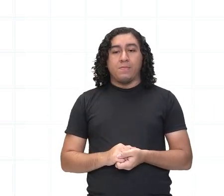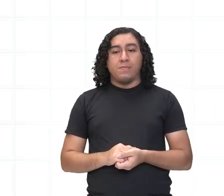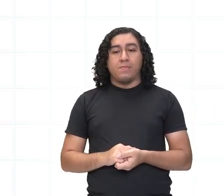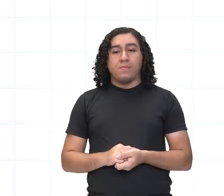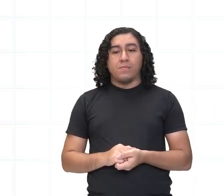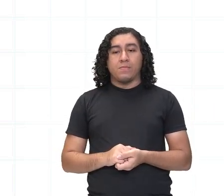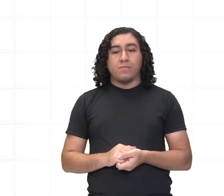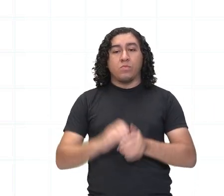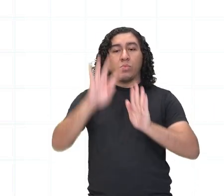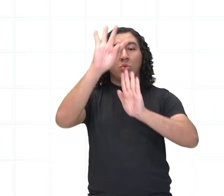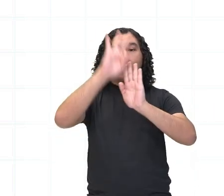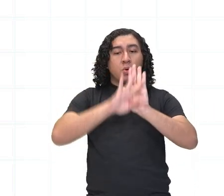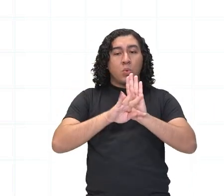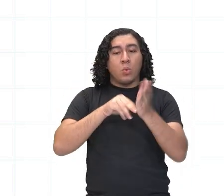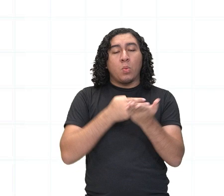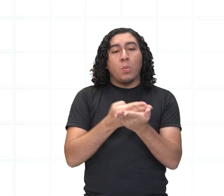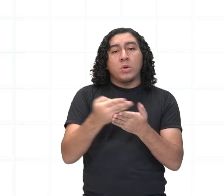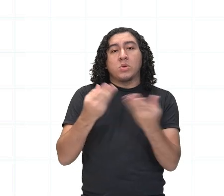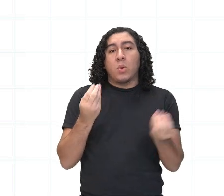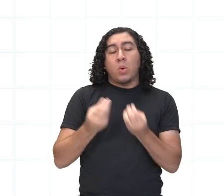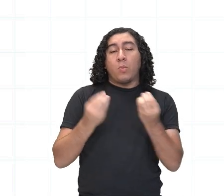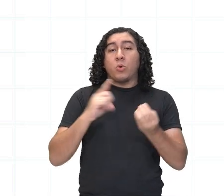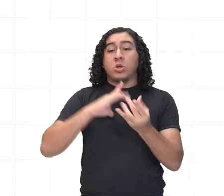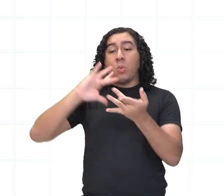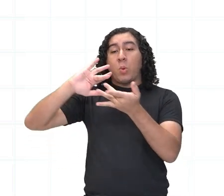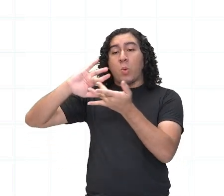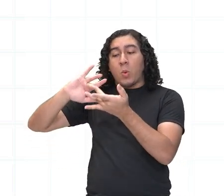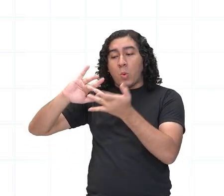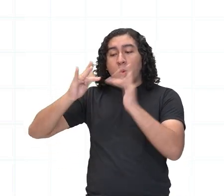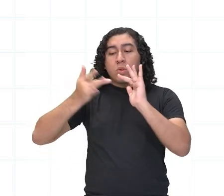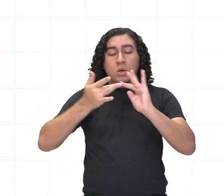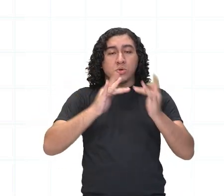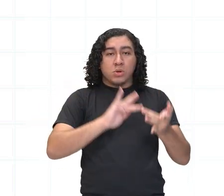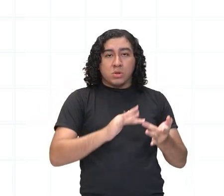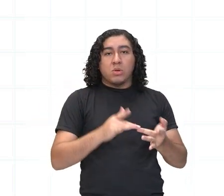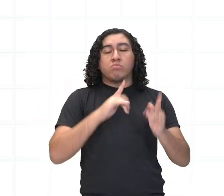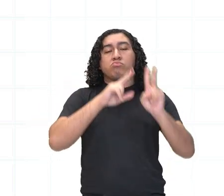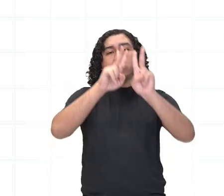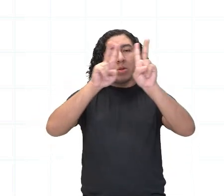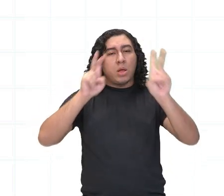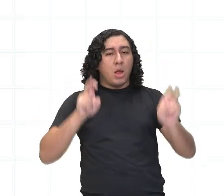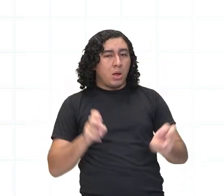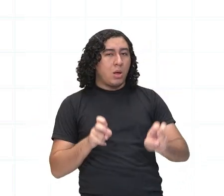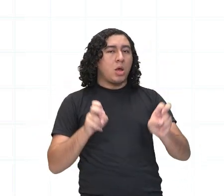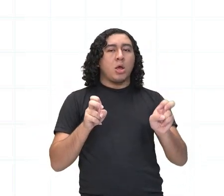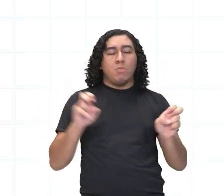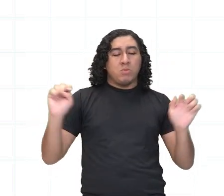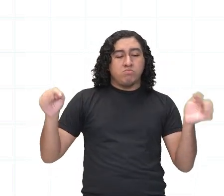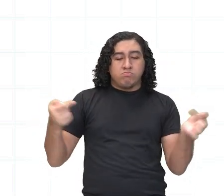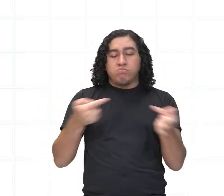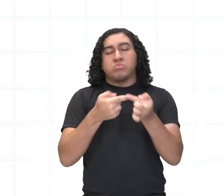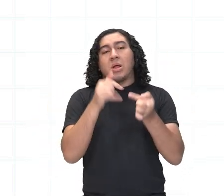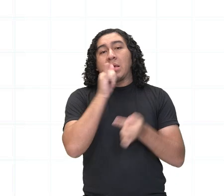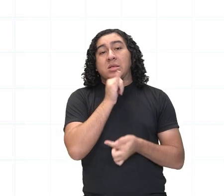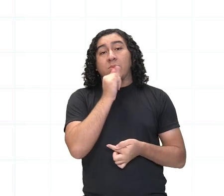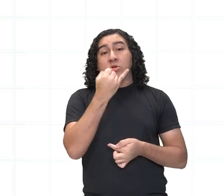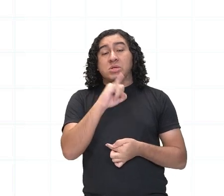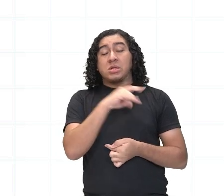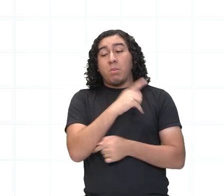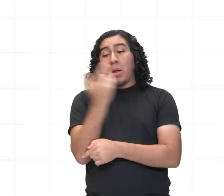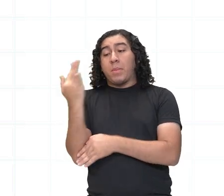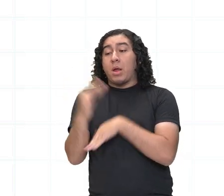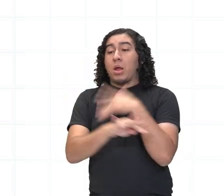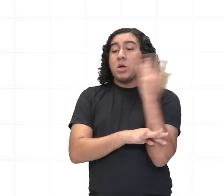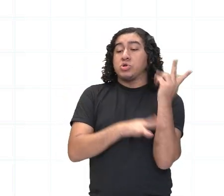costuma iniciar com uma contextualização sobre o tema, sobre a temática. Se eu vou falar sobre o meio ambiente,